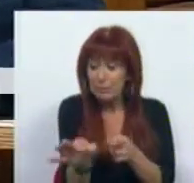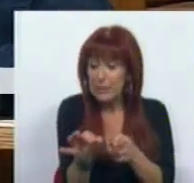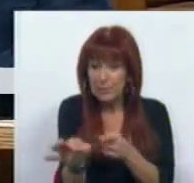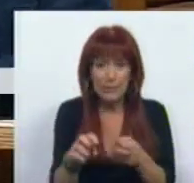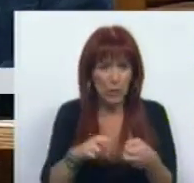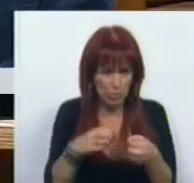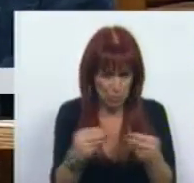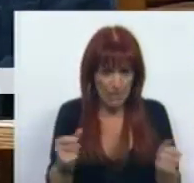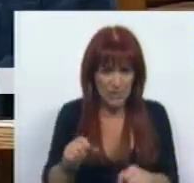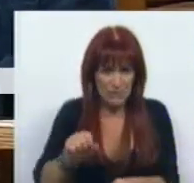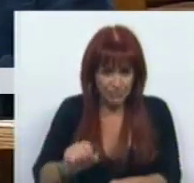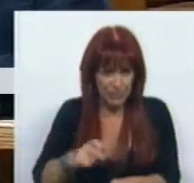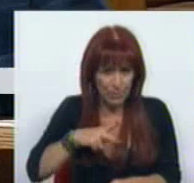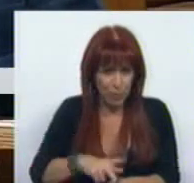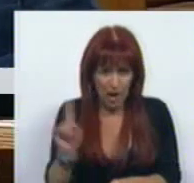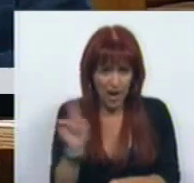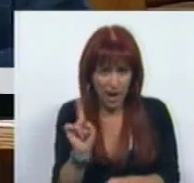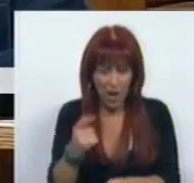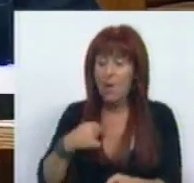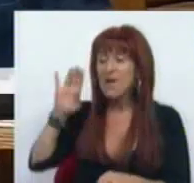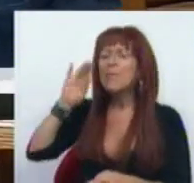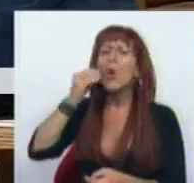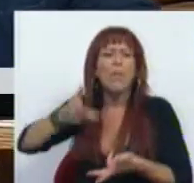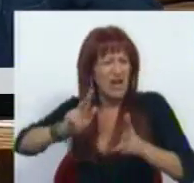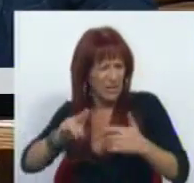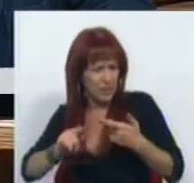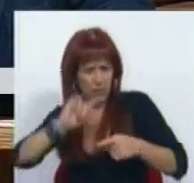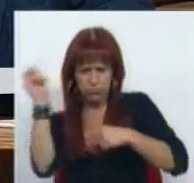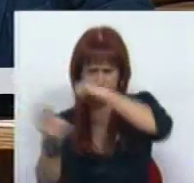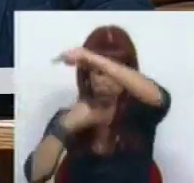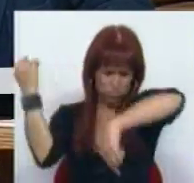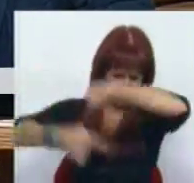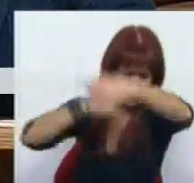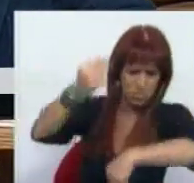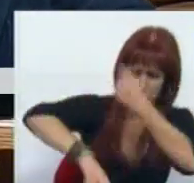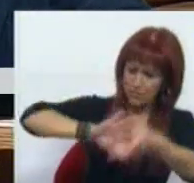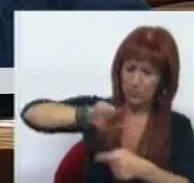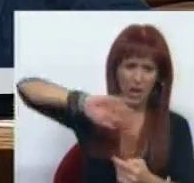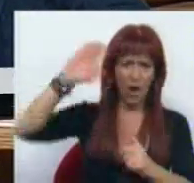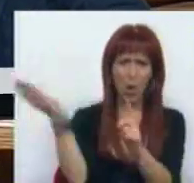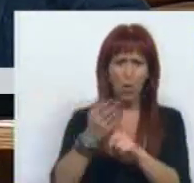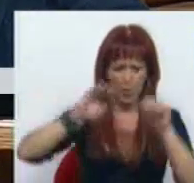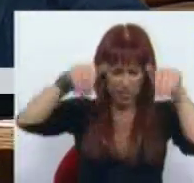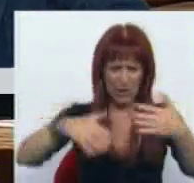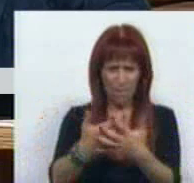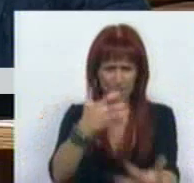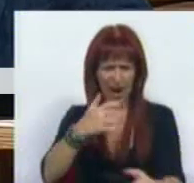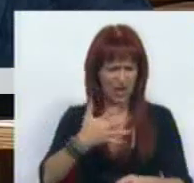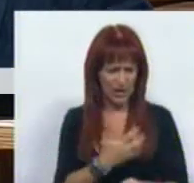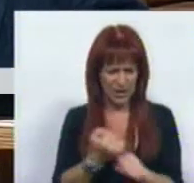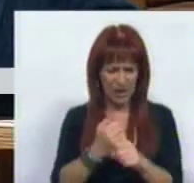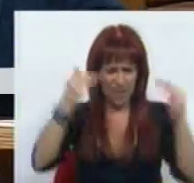resolve os problemas do país, mas saber como nos libertamos desta espiral da austeridade que gera mais recessão, menos